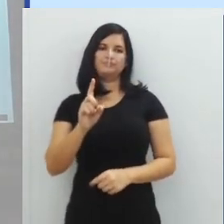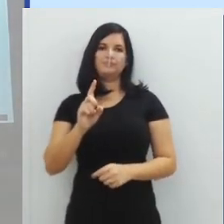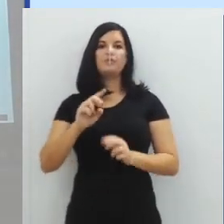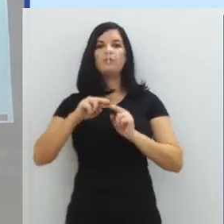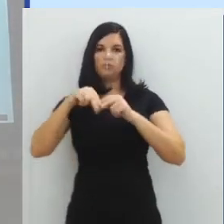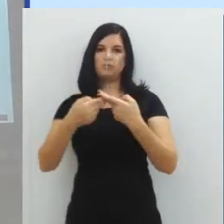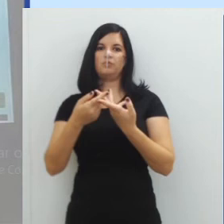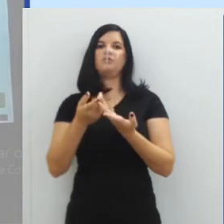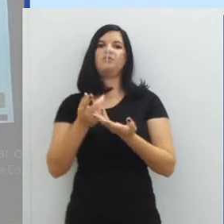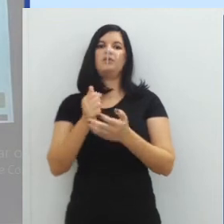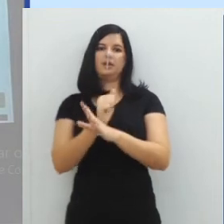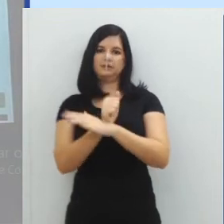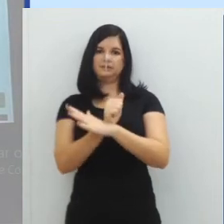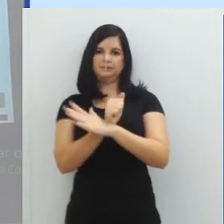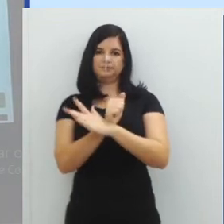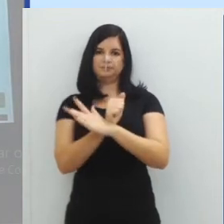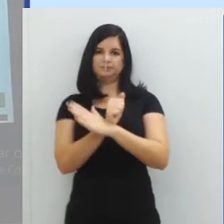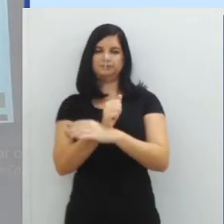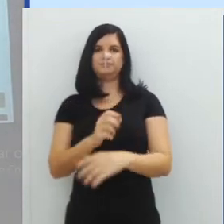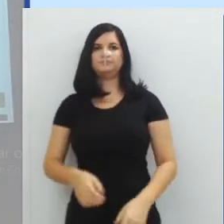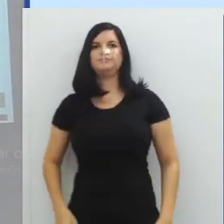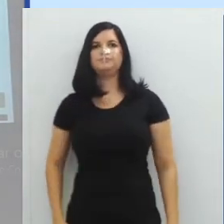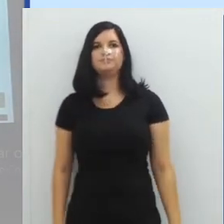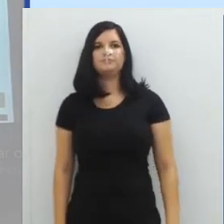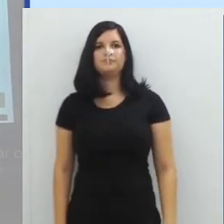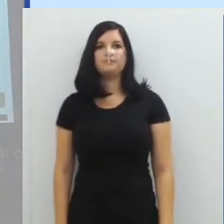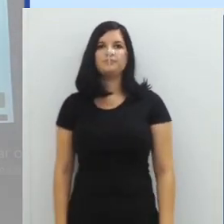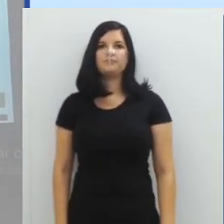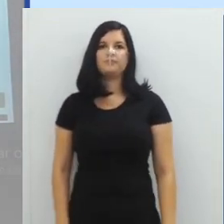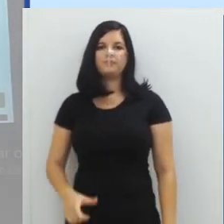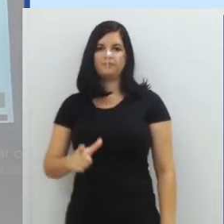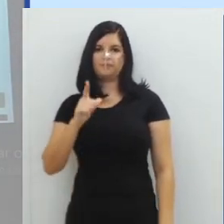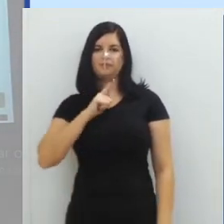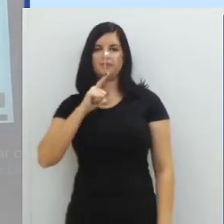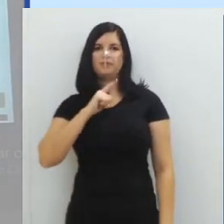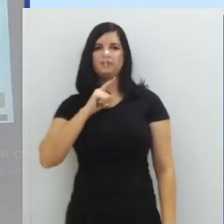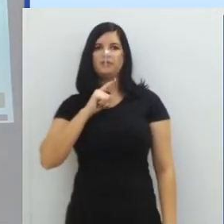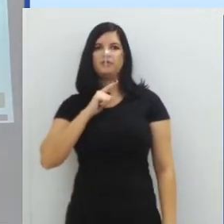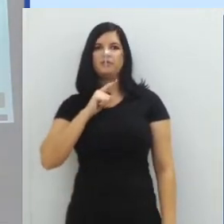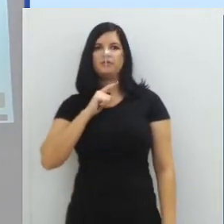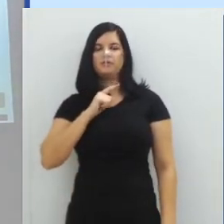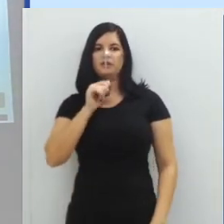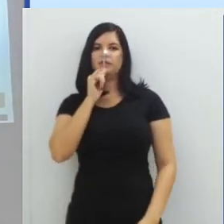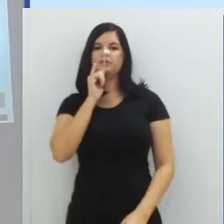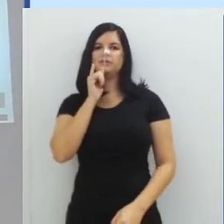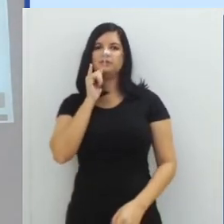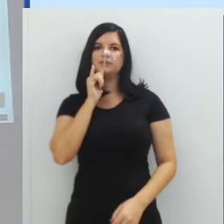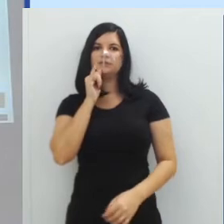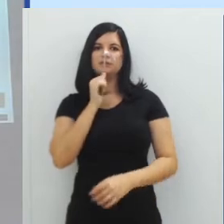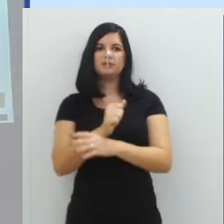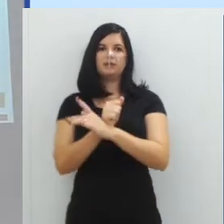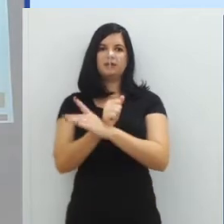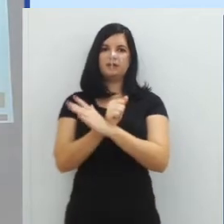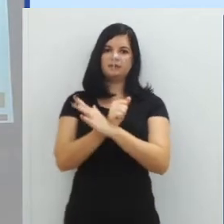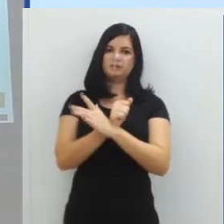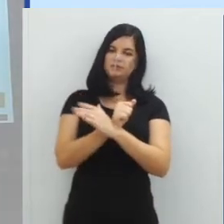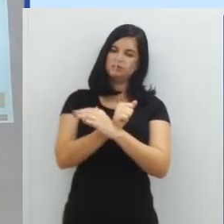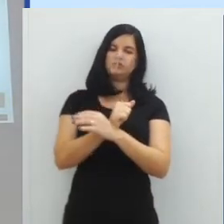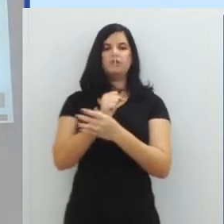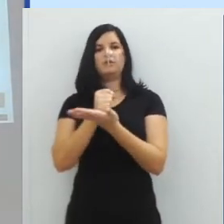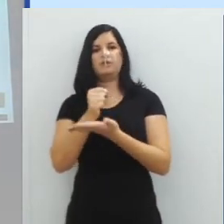da acidez. Né? Aí aqui eu trago para vocês exemplos de ácidos e